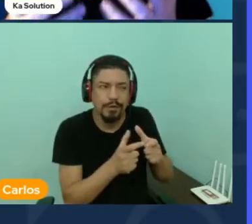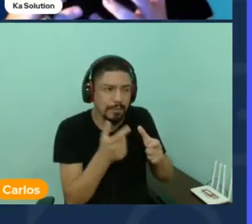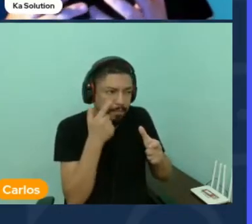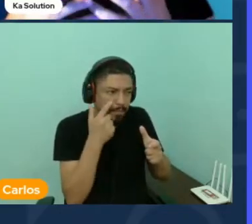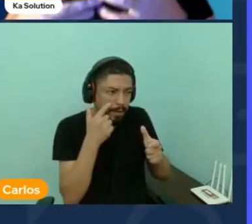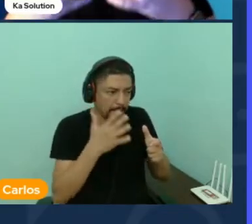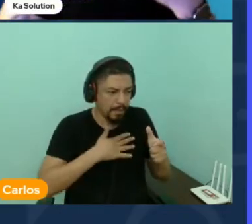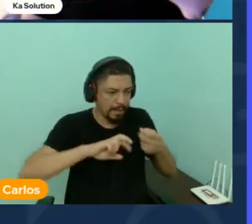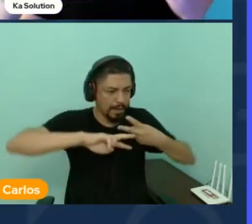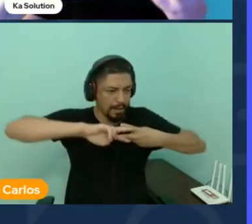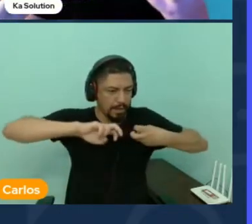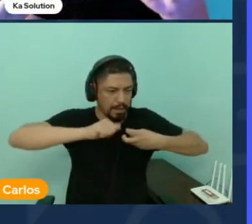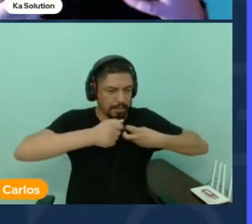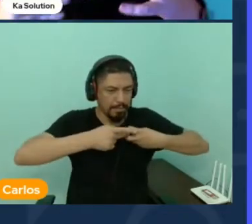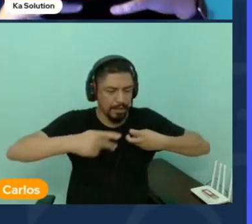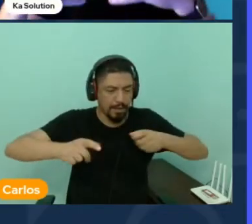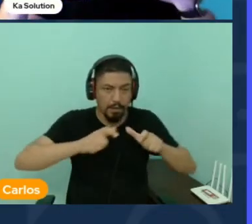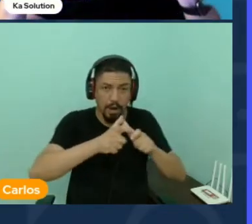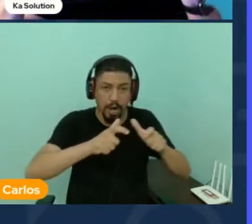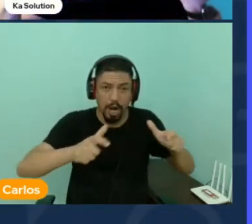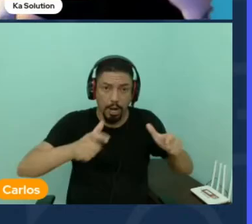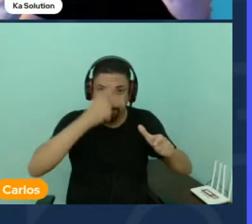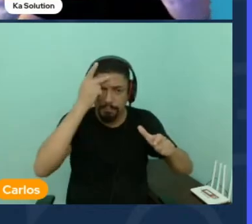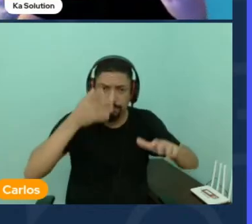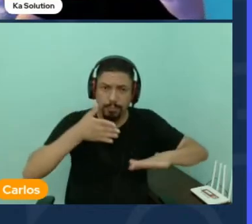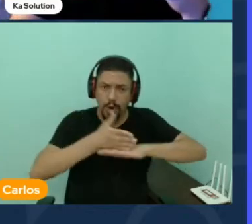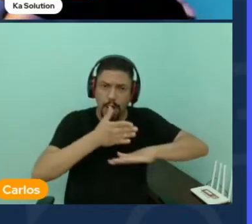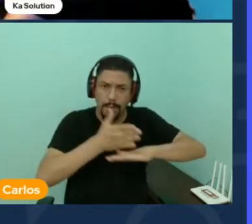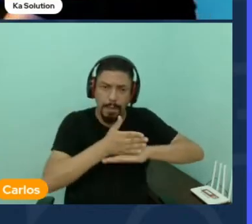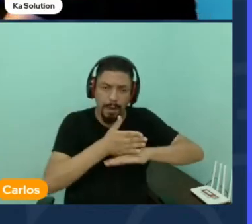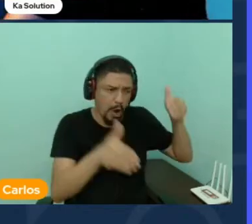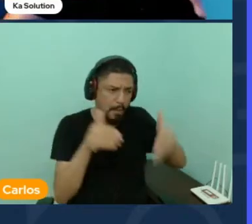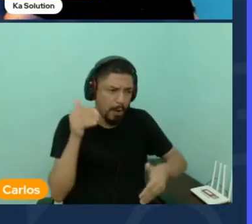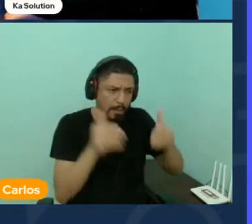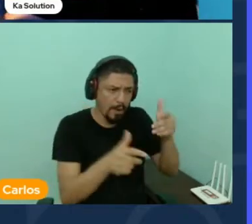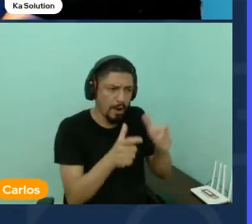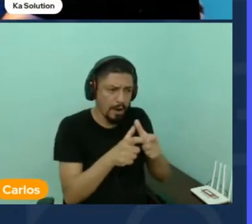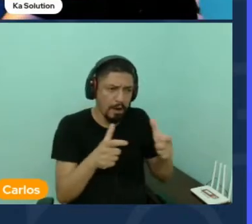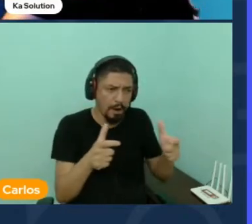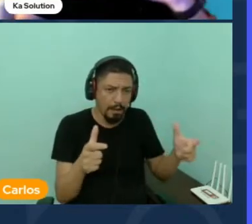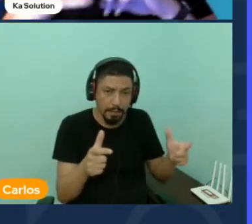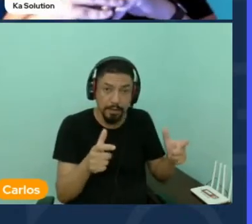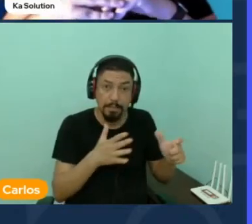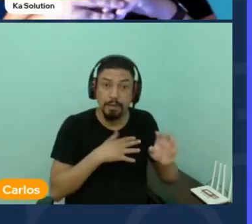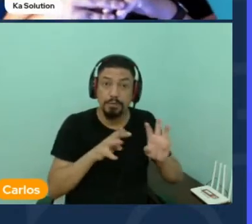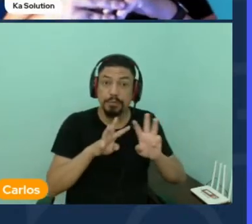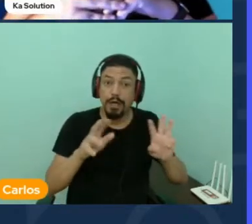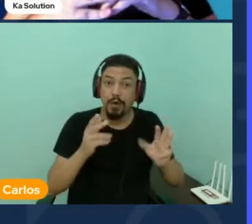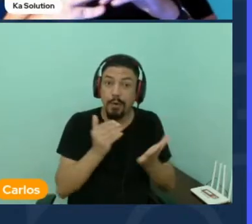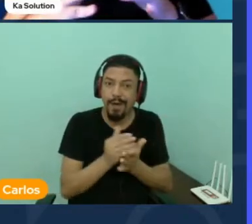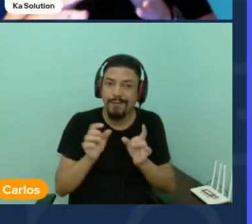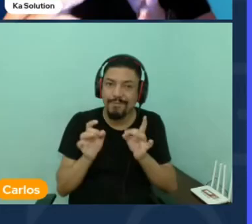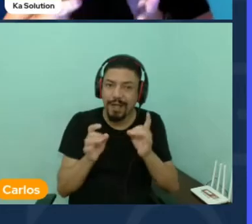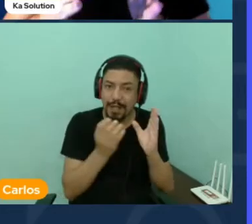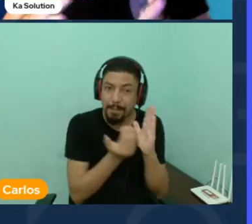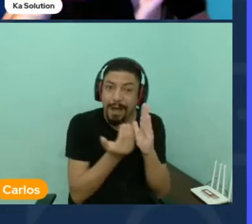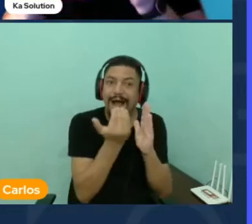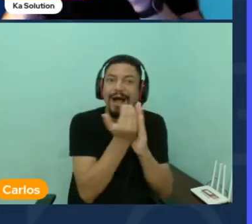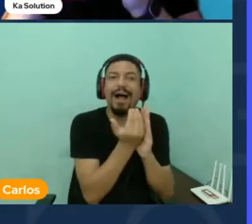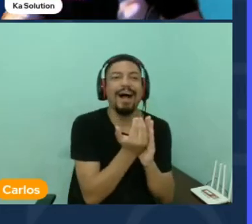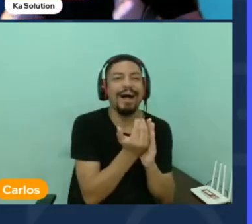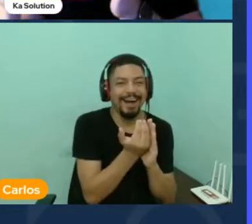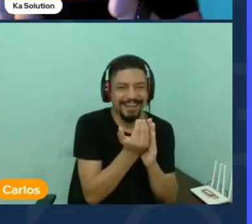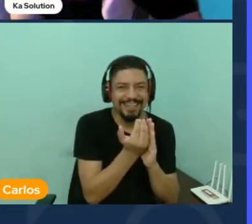minha aplicação vai aumentando, vai tendo mais acesso, a demanda ao meu site, por exemplo, vai aumentando, eu